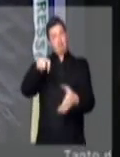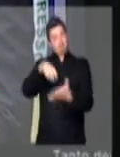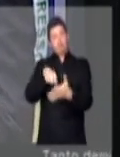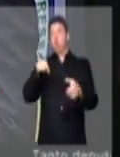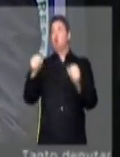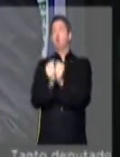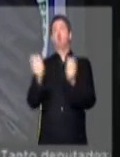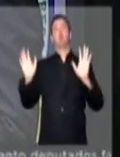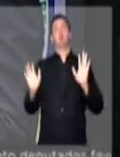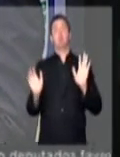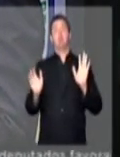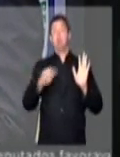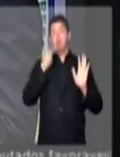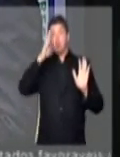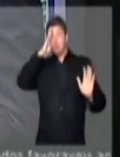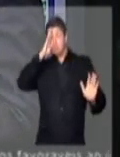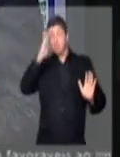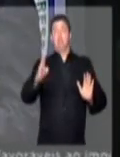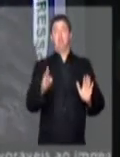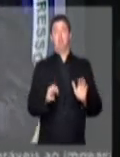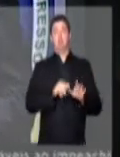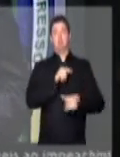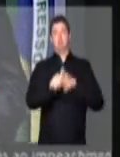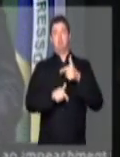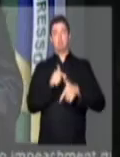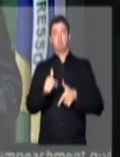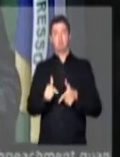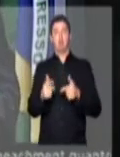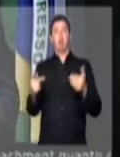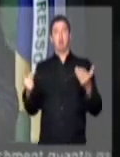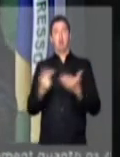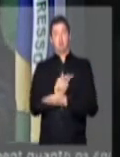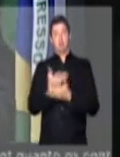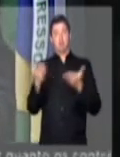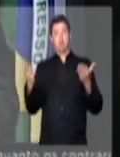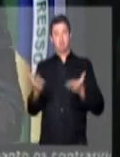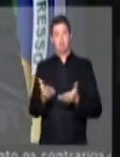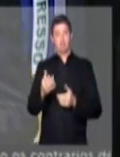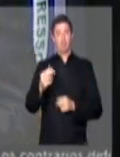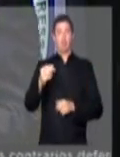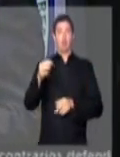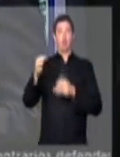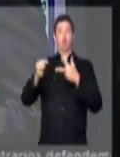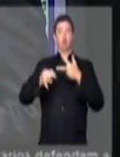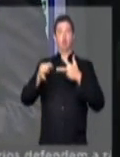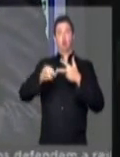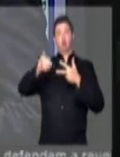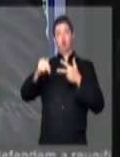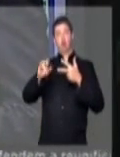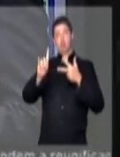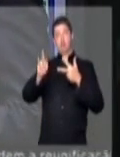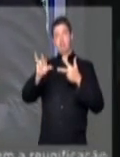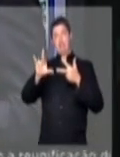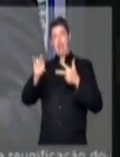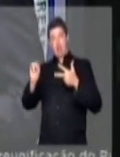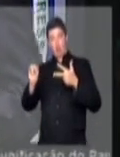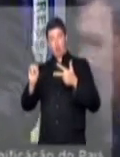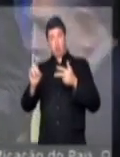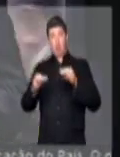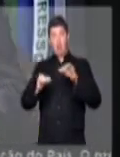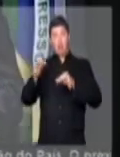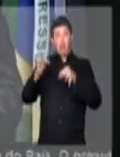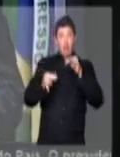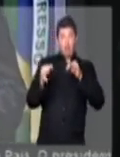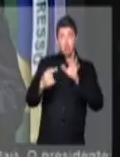punidos e destaco o importante trabalho que vem sendo realizado pelo Judiciário. A justiça vem mostrando a